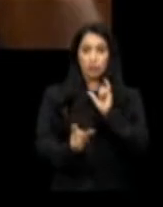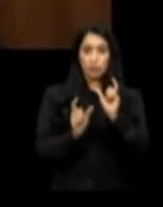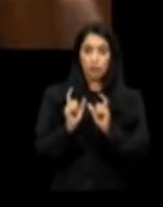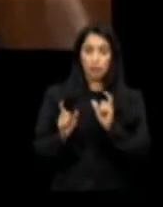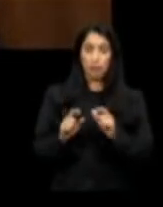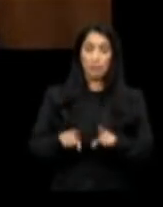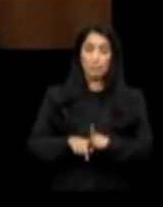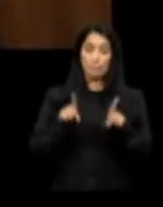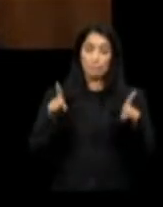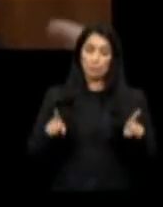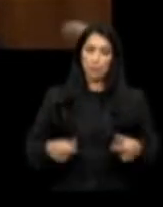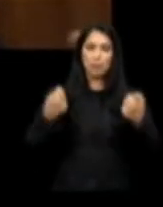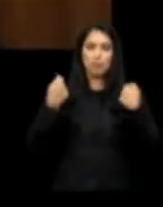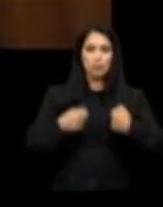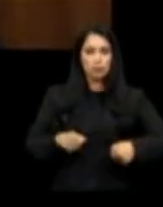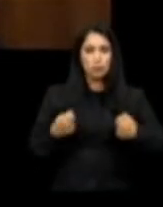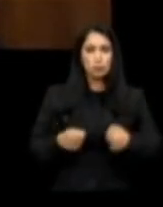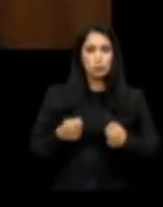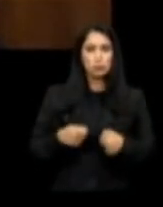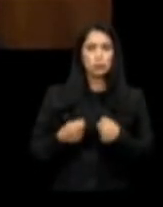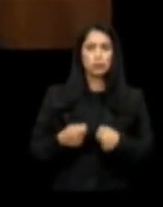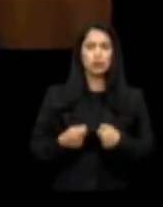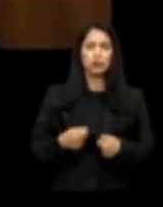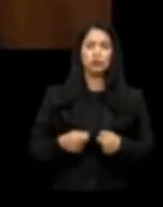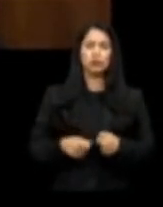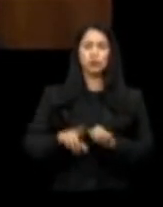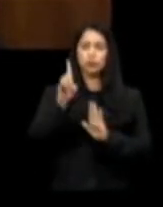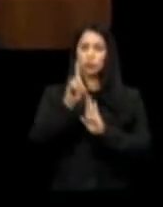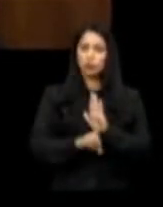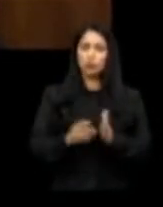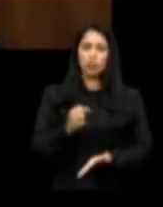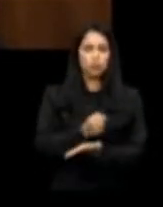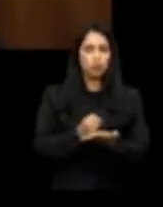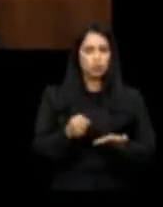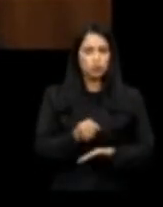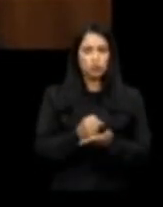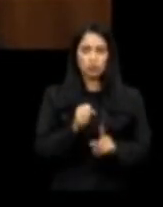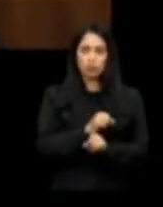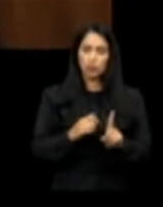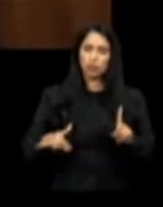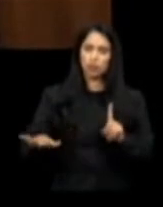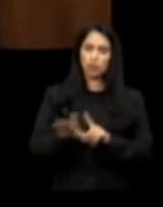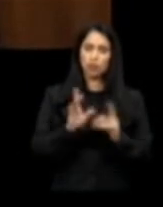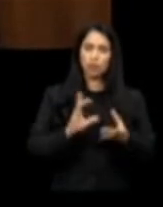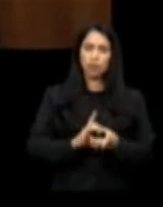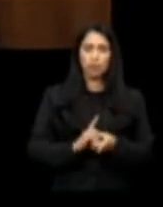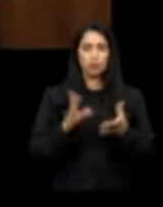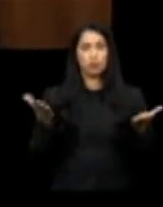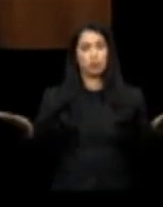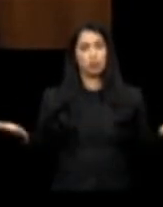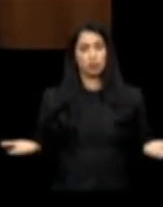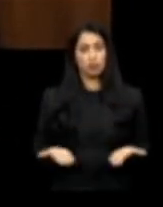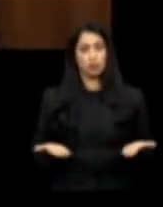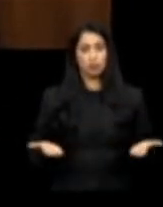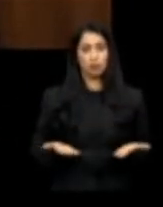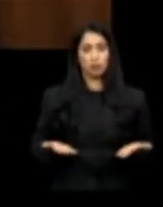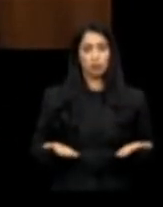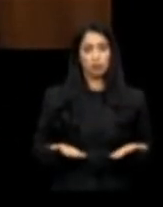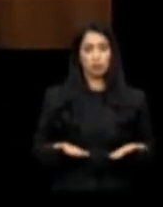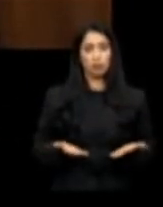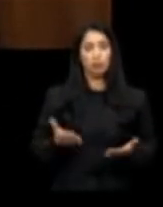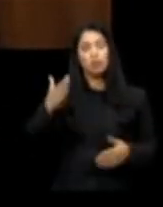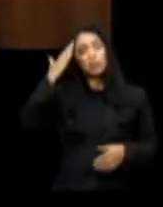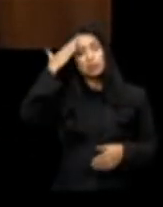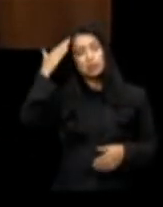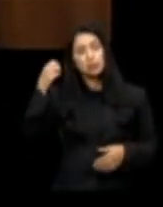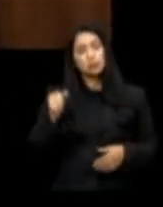da necessidade inafastável de afirmação de direitos fundamentais nas sociedades democráticas contemporâneas. Considerando